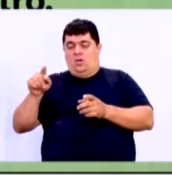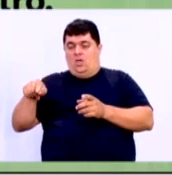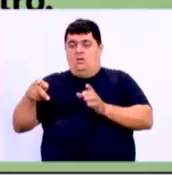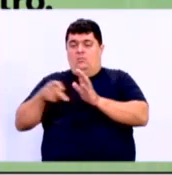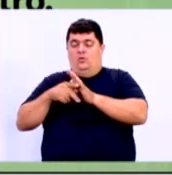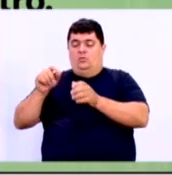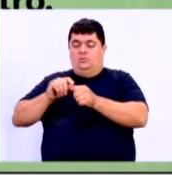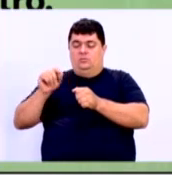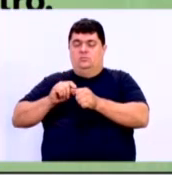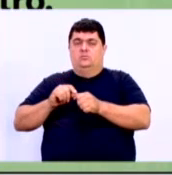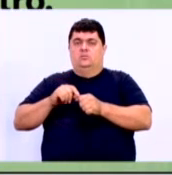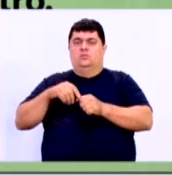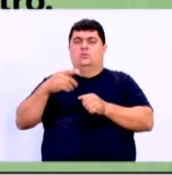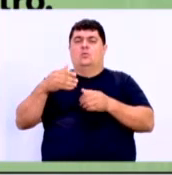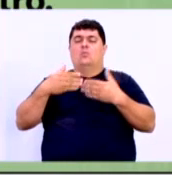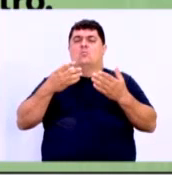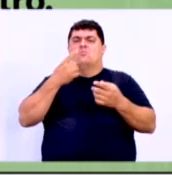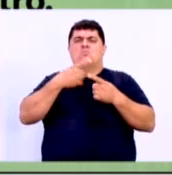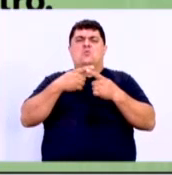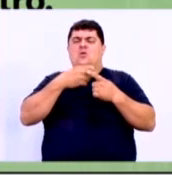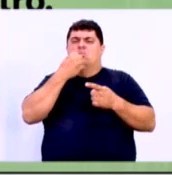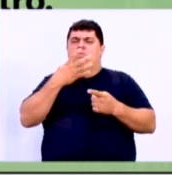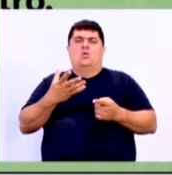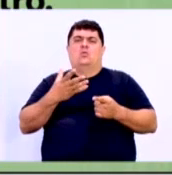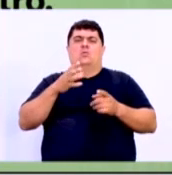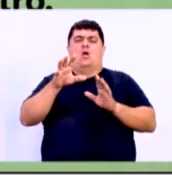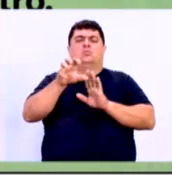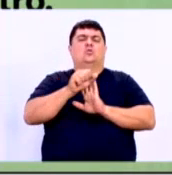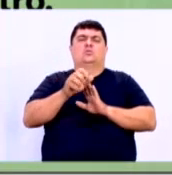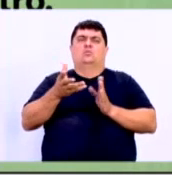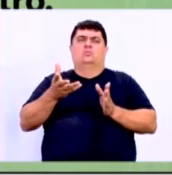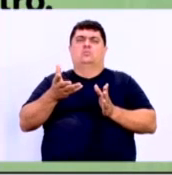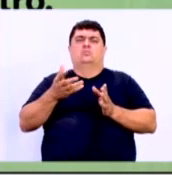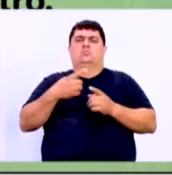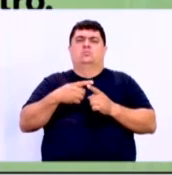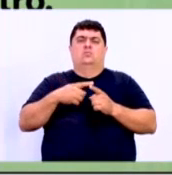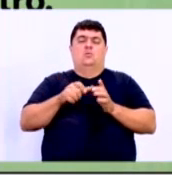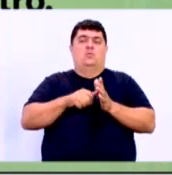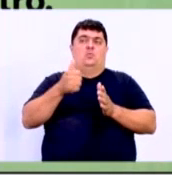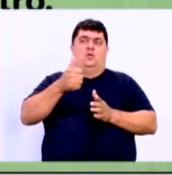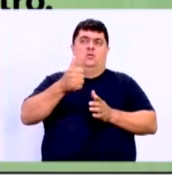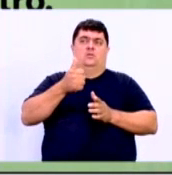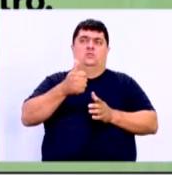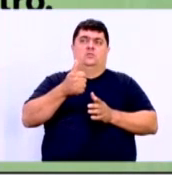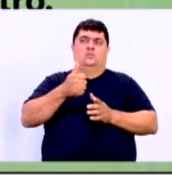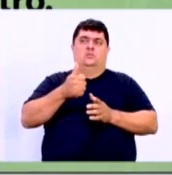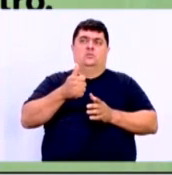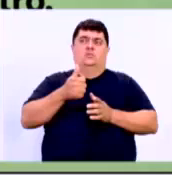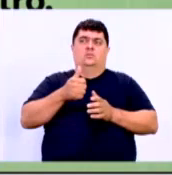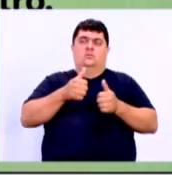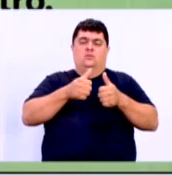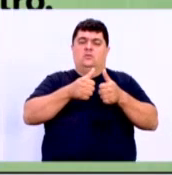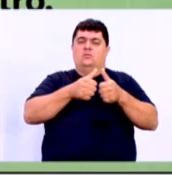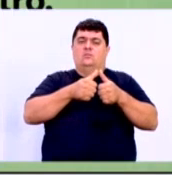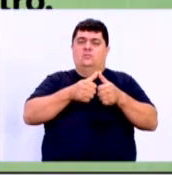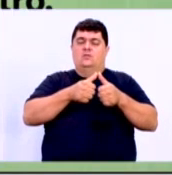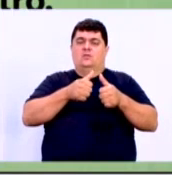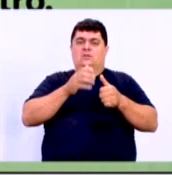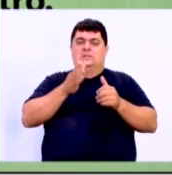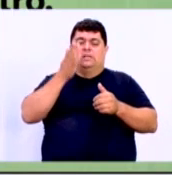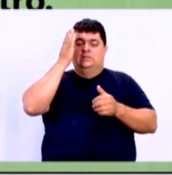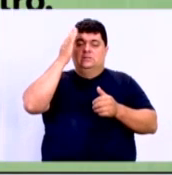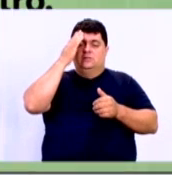E quais são as vantagens por absorção? Primeira vantagem, fixação de preços de